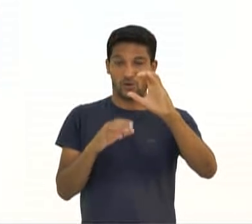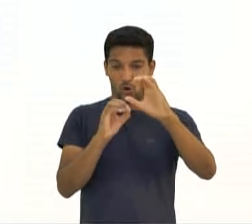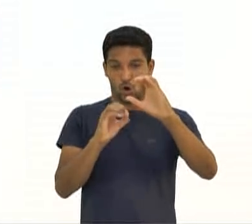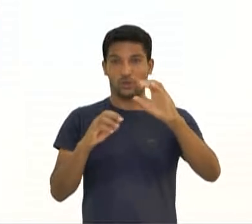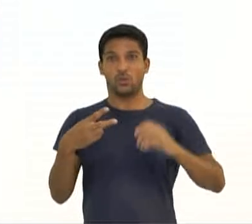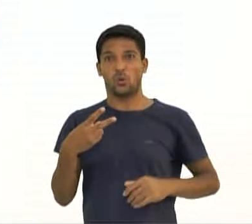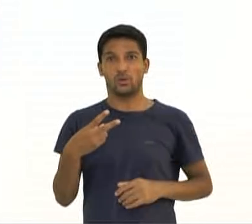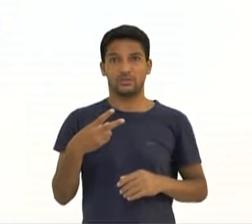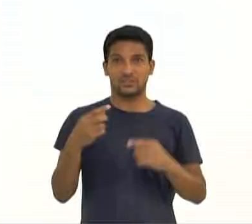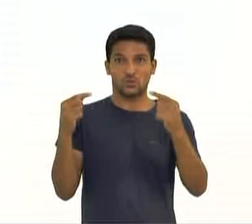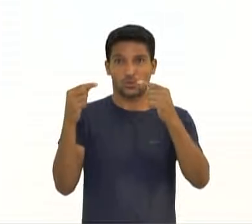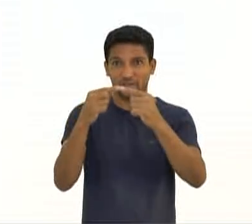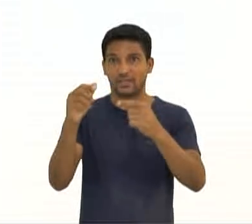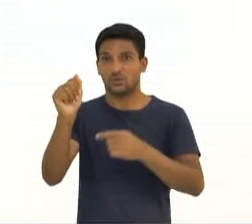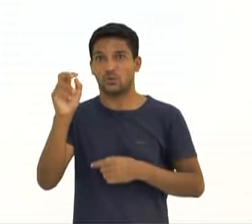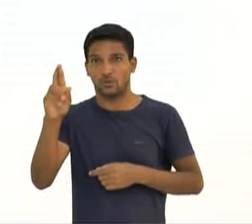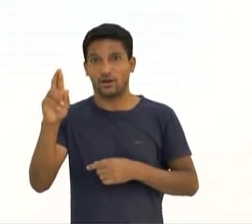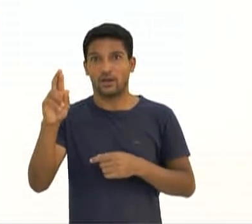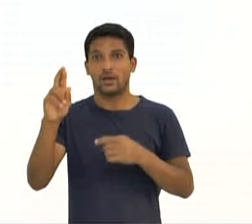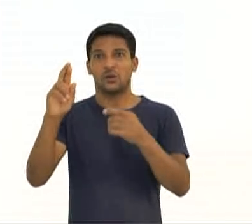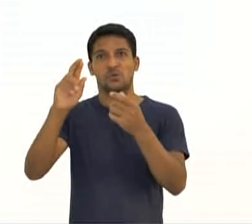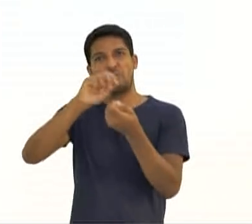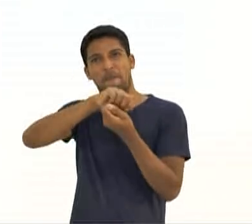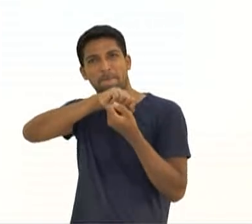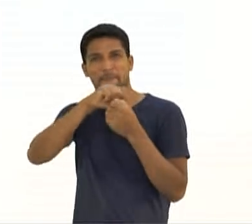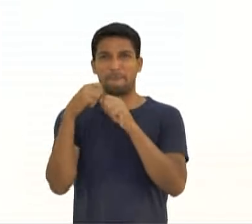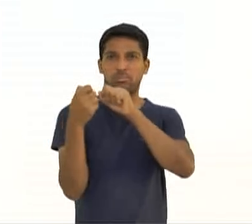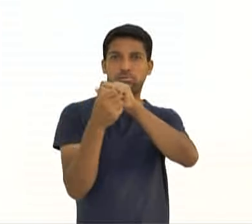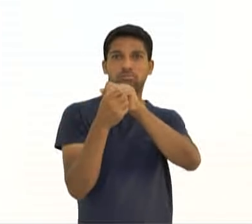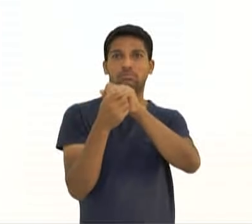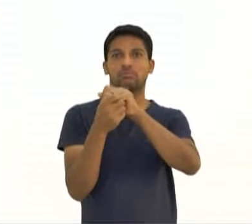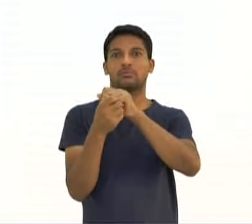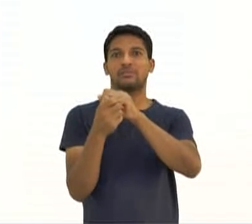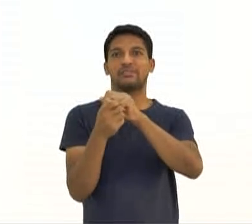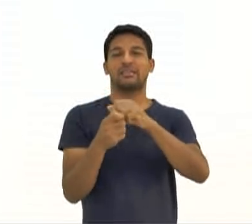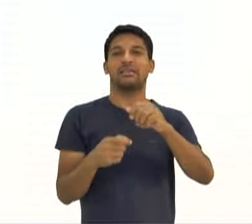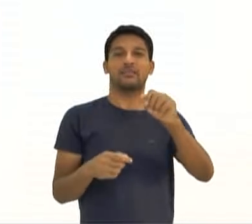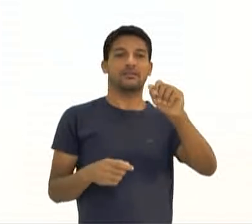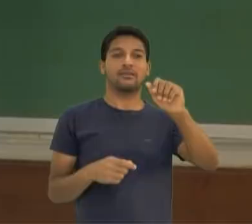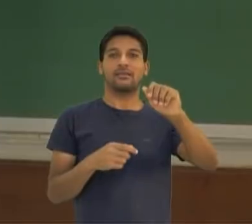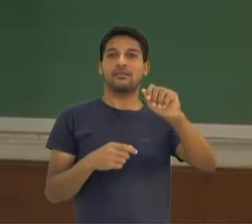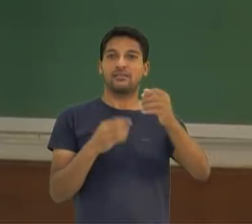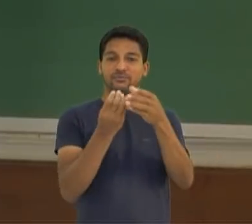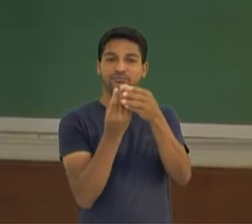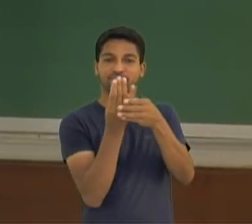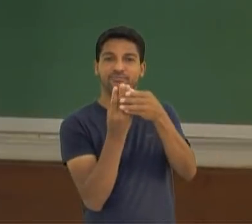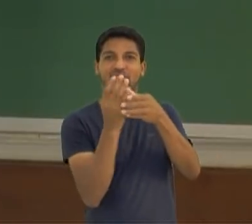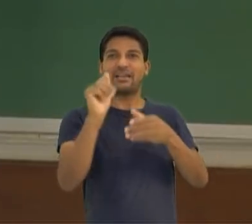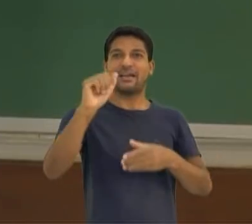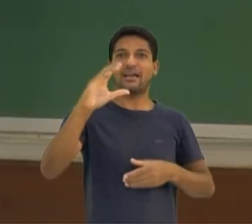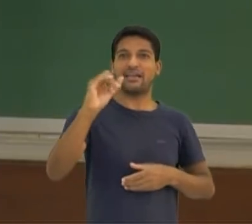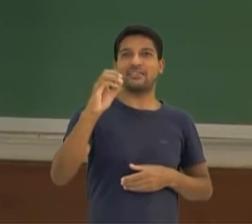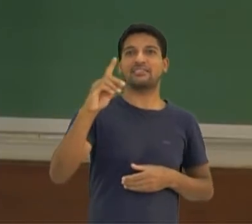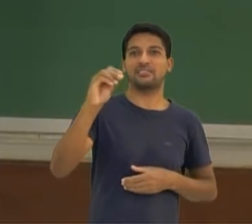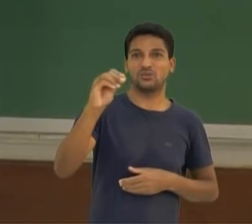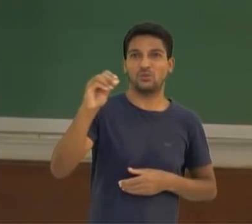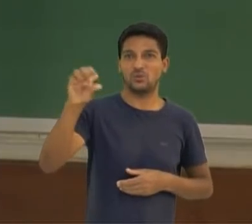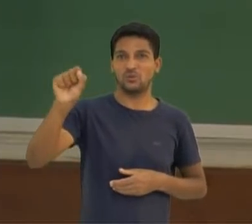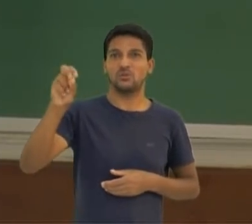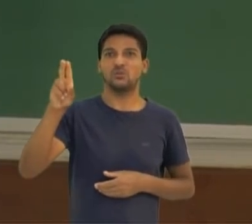se oxida e se transforma em ácido sulfúrico que corrói construções, tá? Essa aqui é a